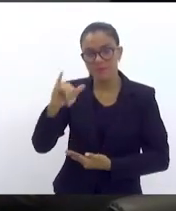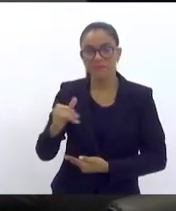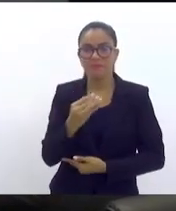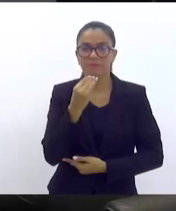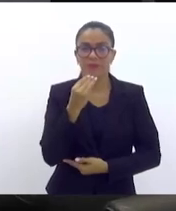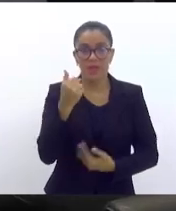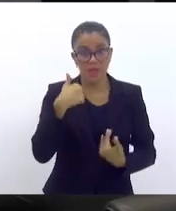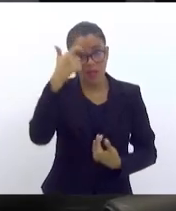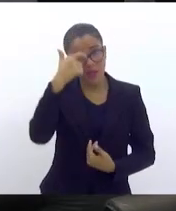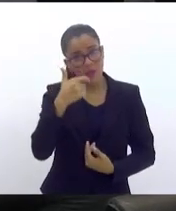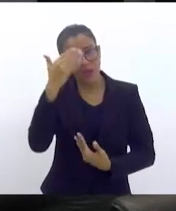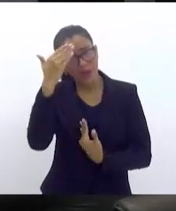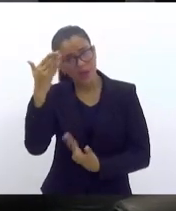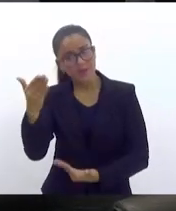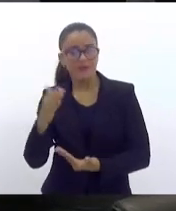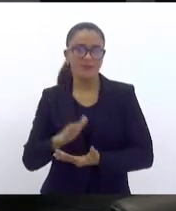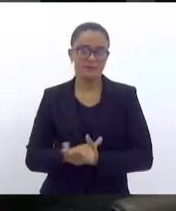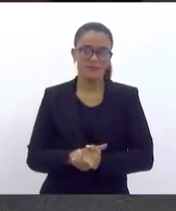que